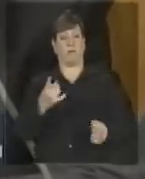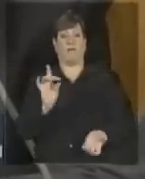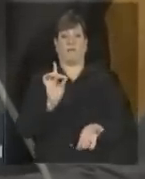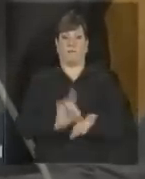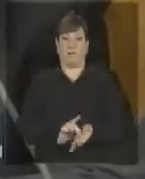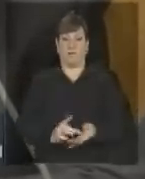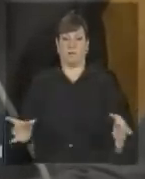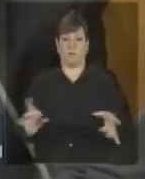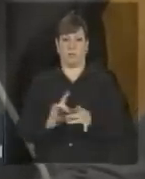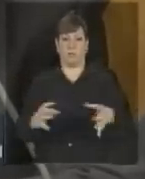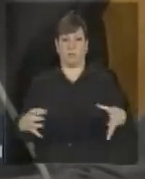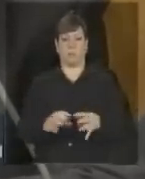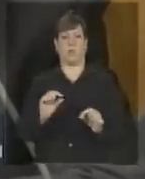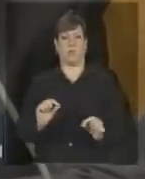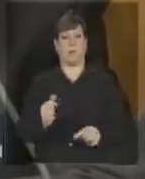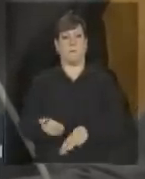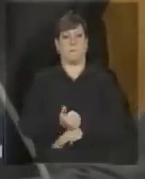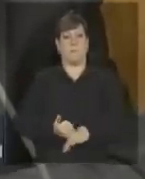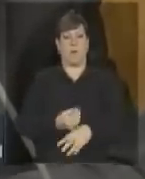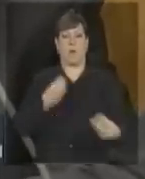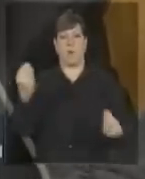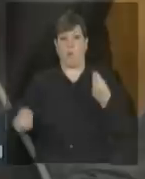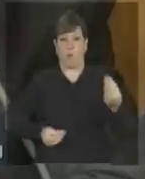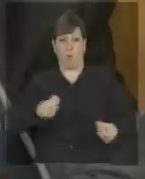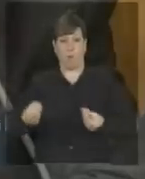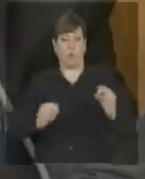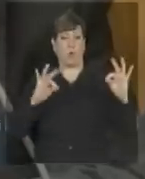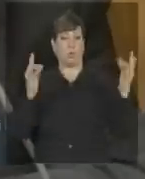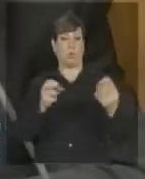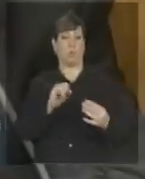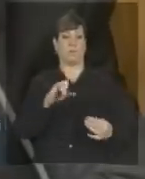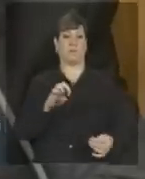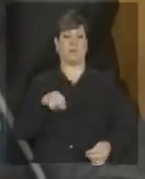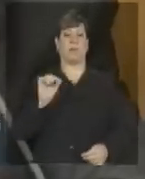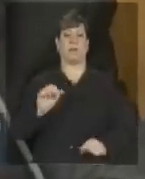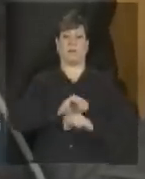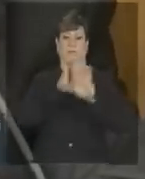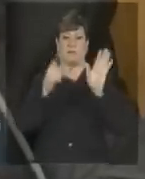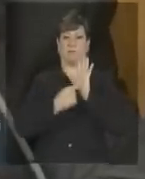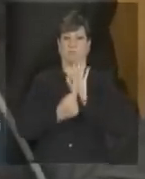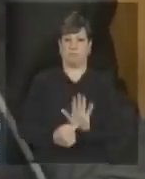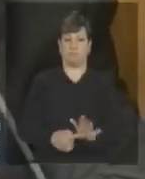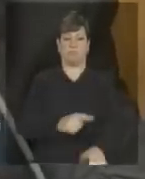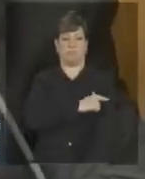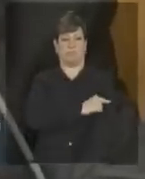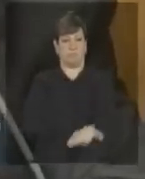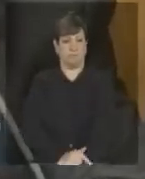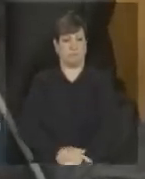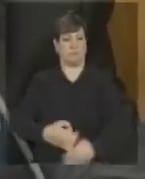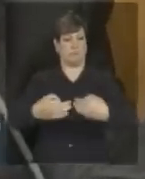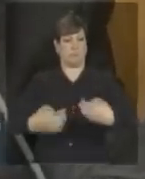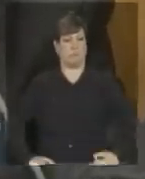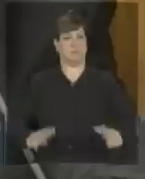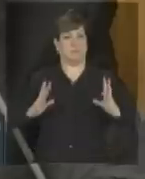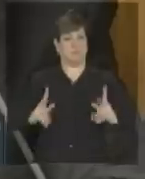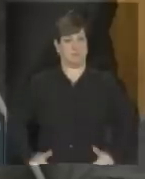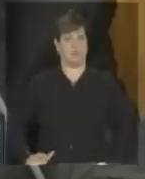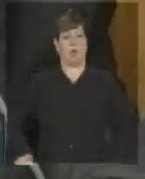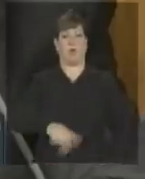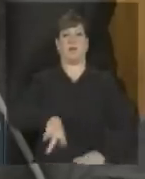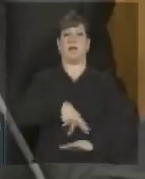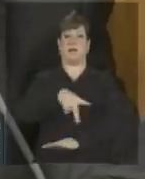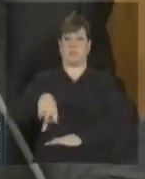verdadeira cruzada no sentido de aperfeiçoarmos todo o sistema de transparência e integridade da nossa